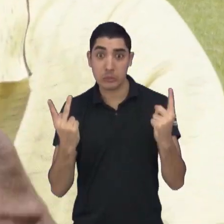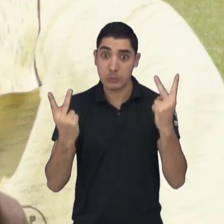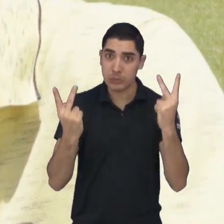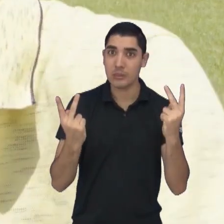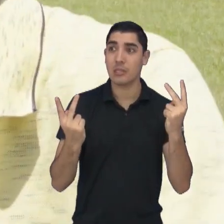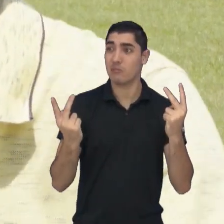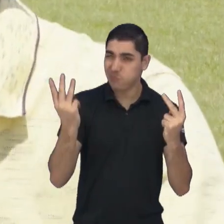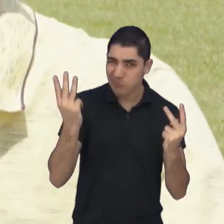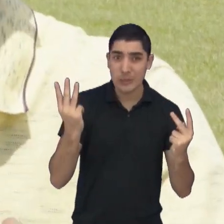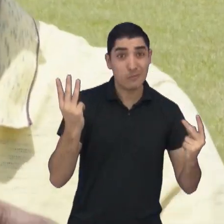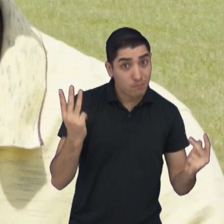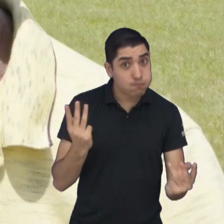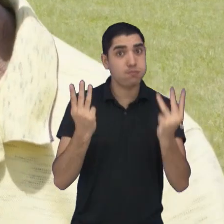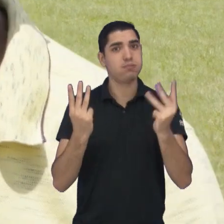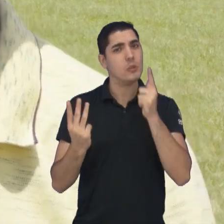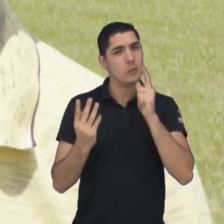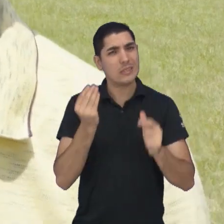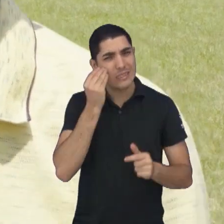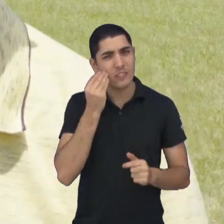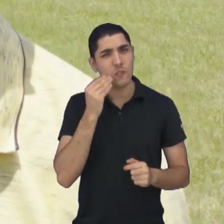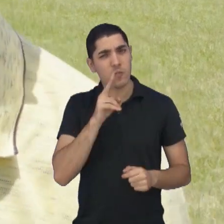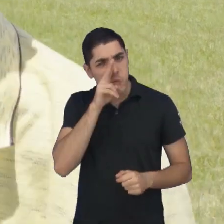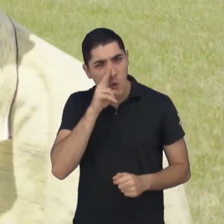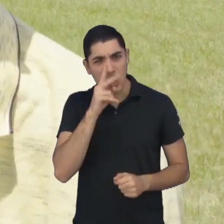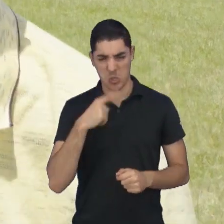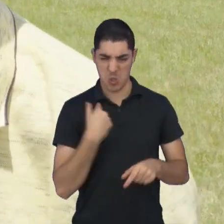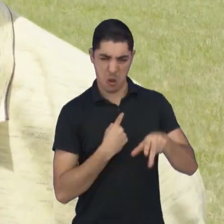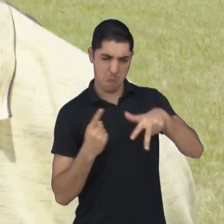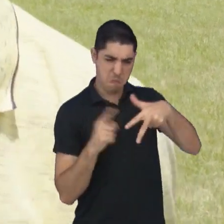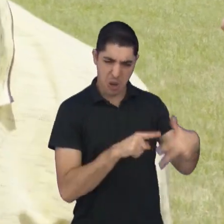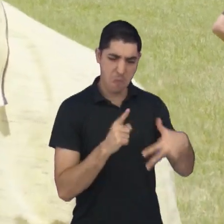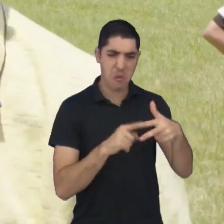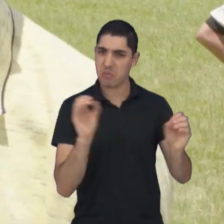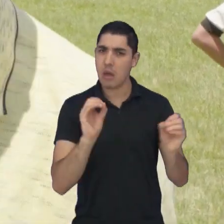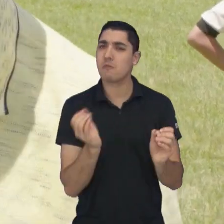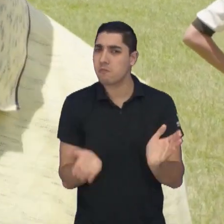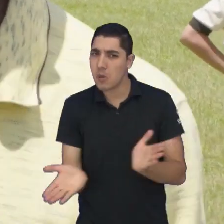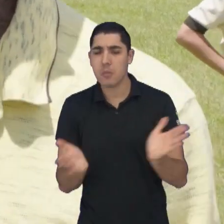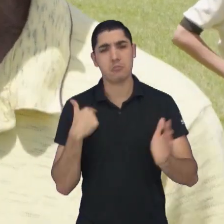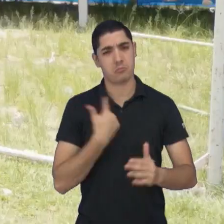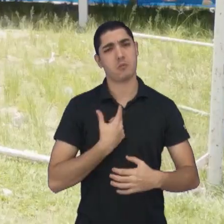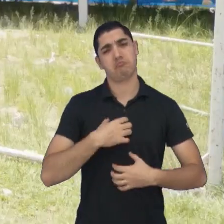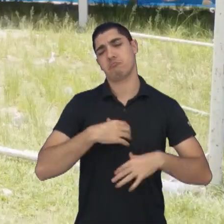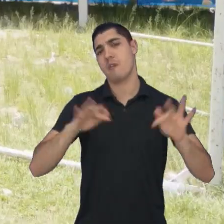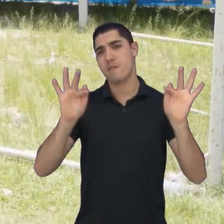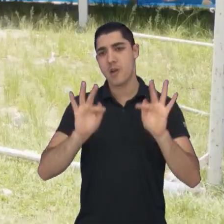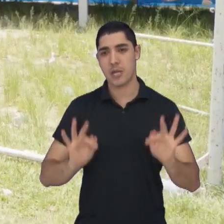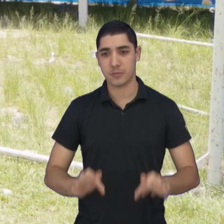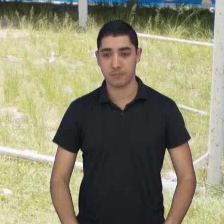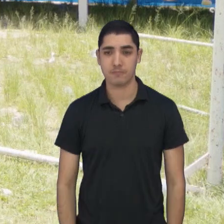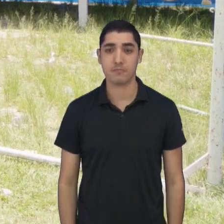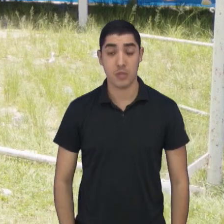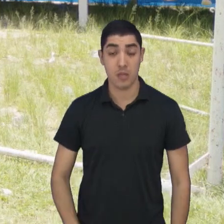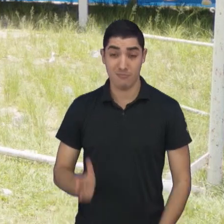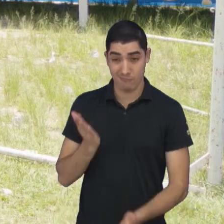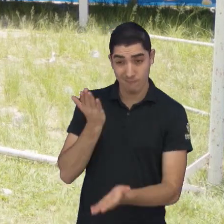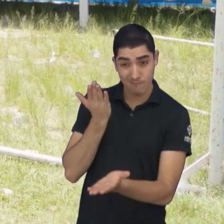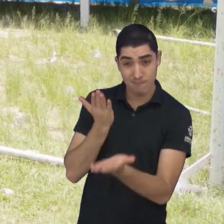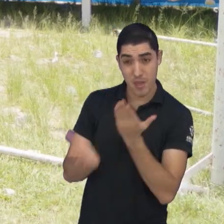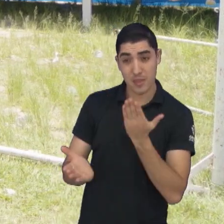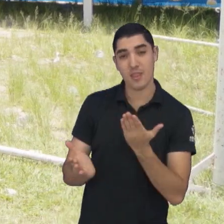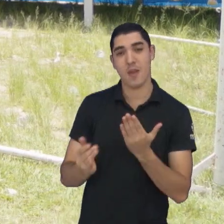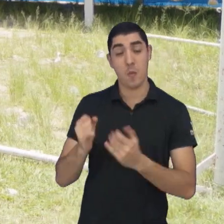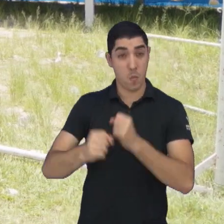sem pontapé, jogando futebol. E a gente fica super feliz de estar participando de uma festa dessa. Depois de perder o título do ano passado